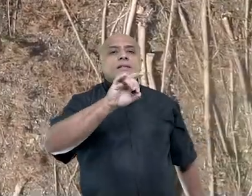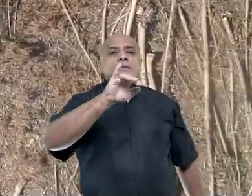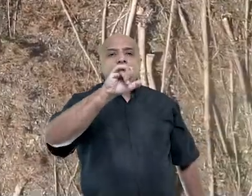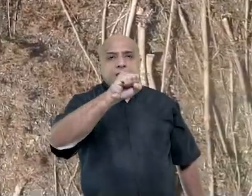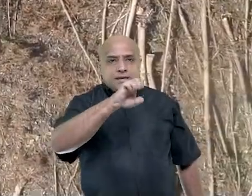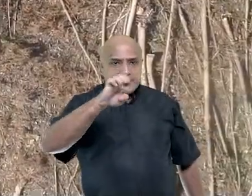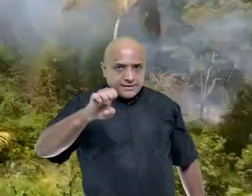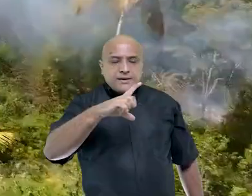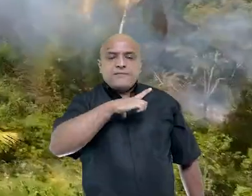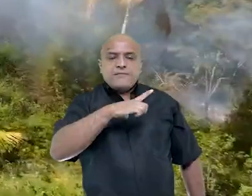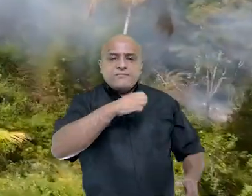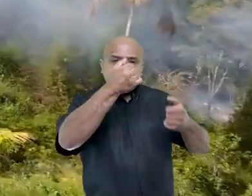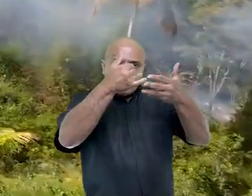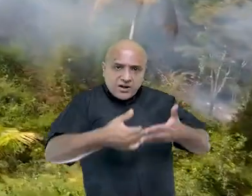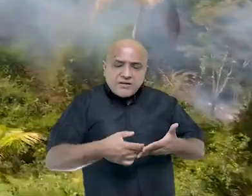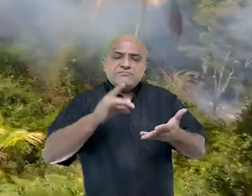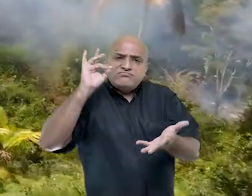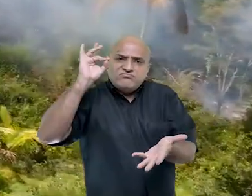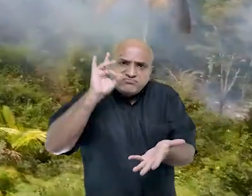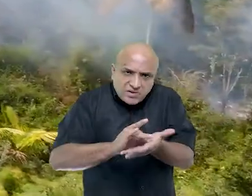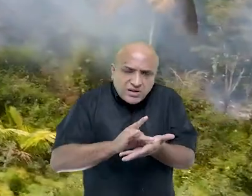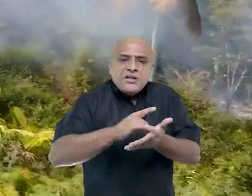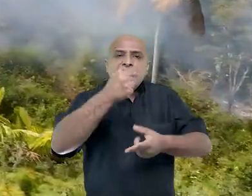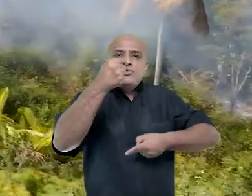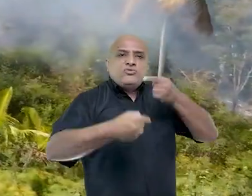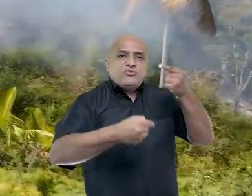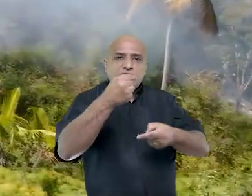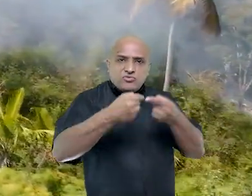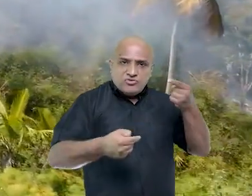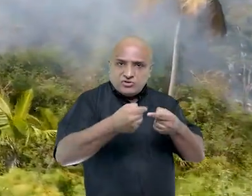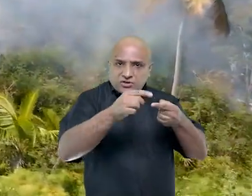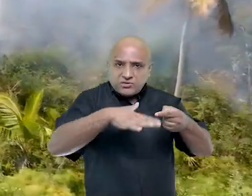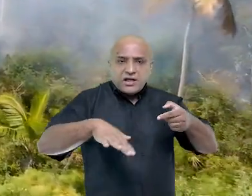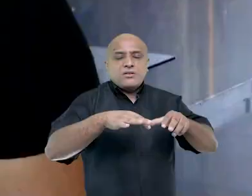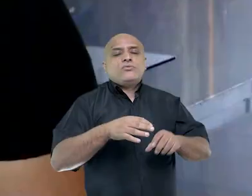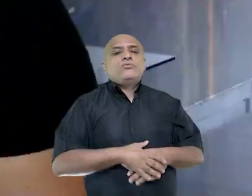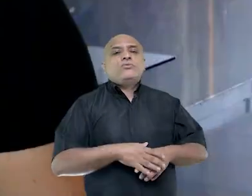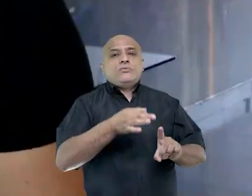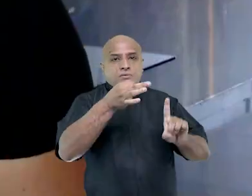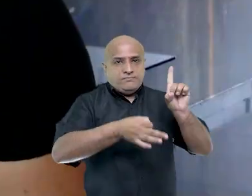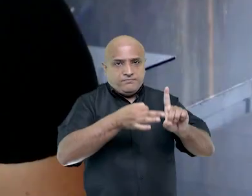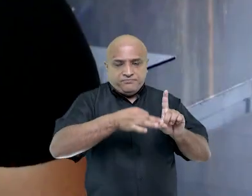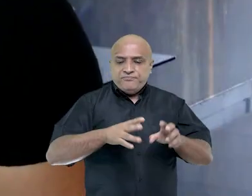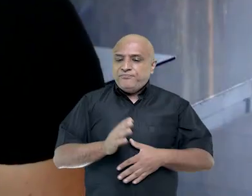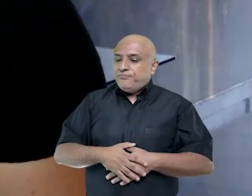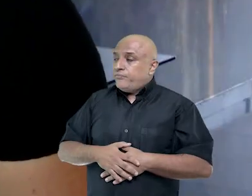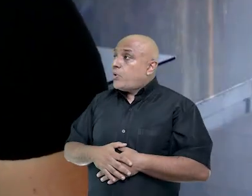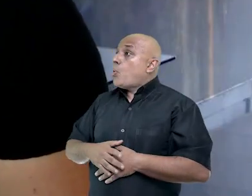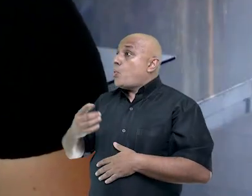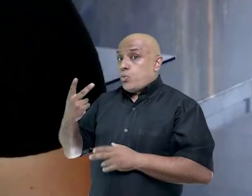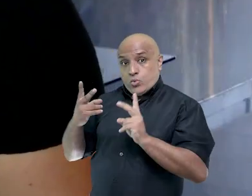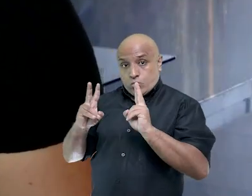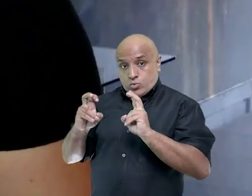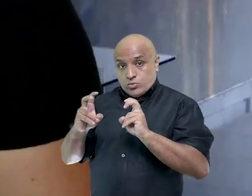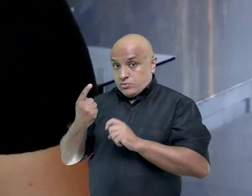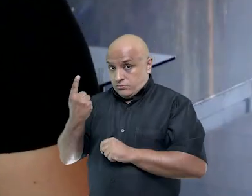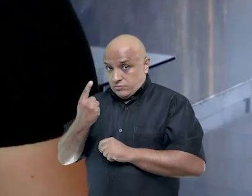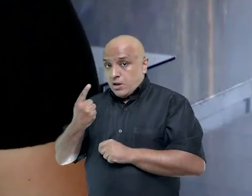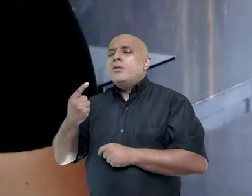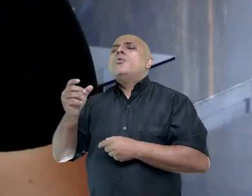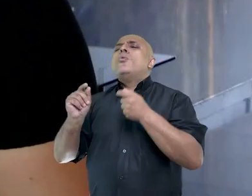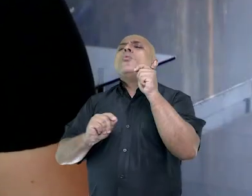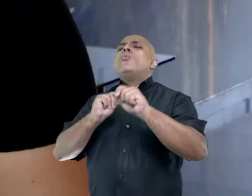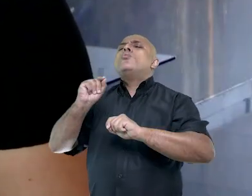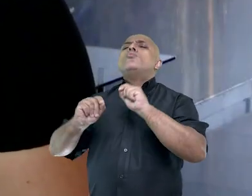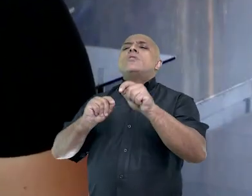destaca algumas medidas concretas discutidas entre os magistrados. Um dos temas que nós discutimos hoje é o que